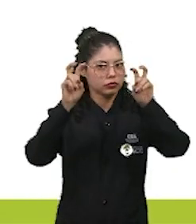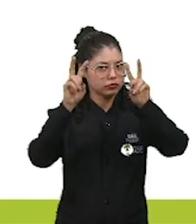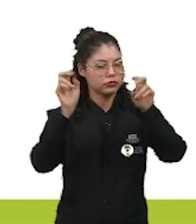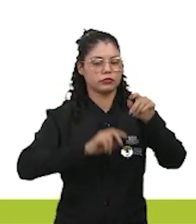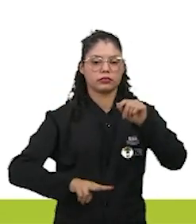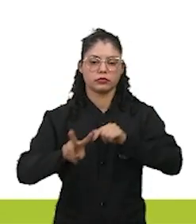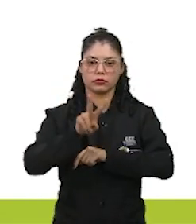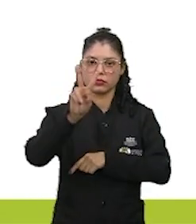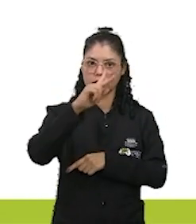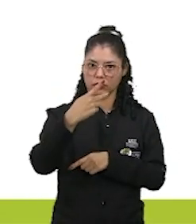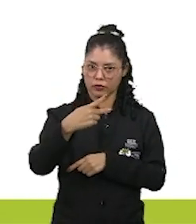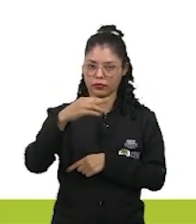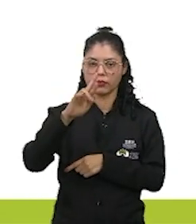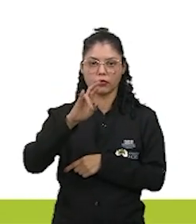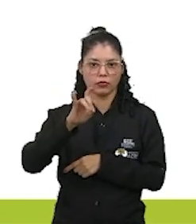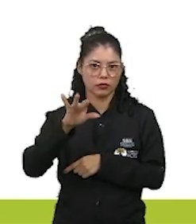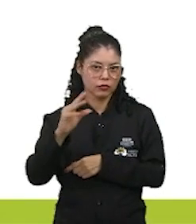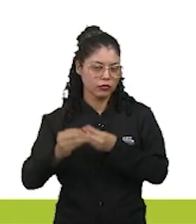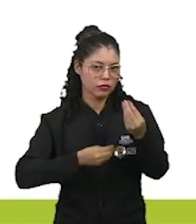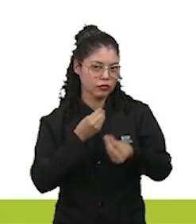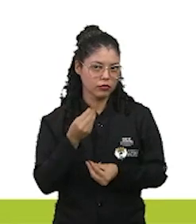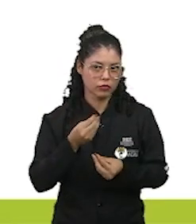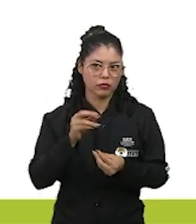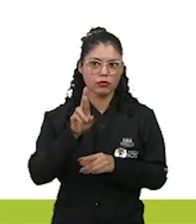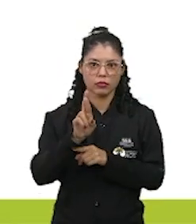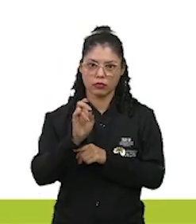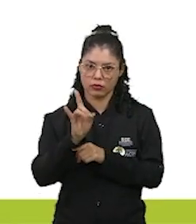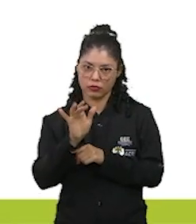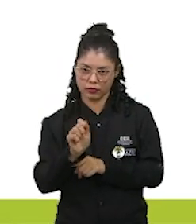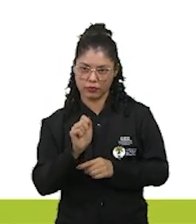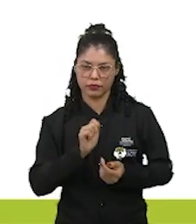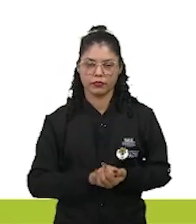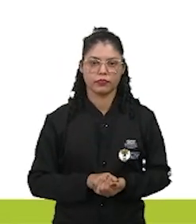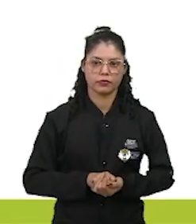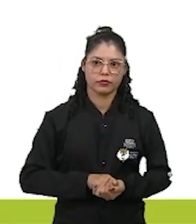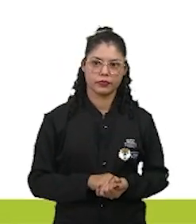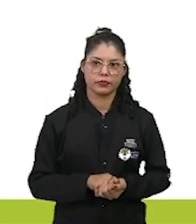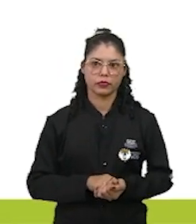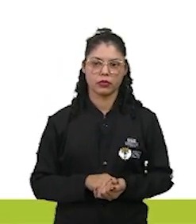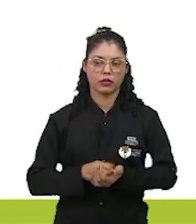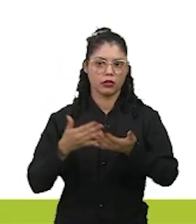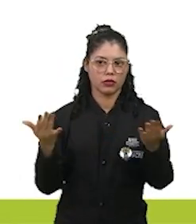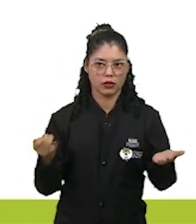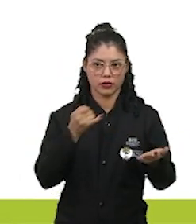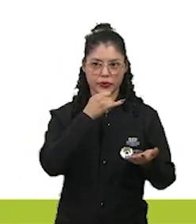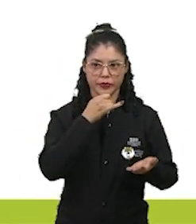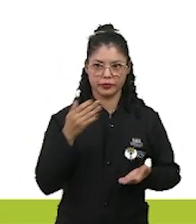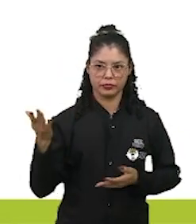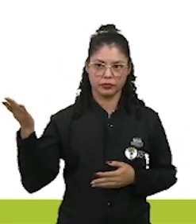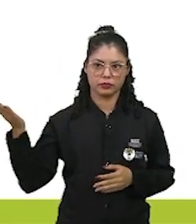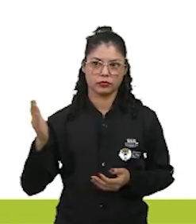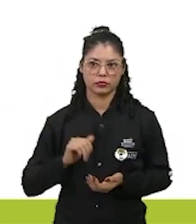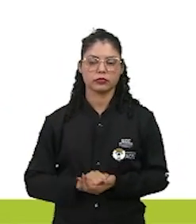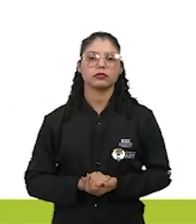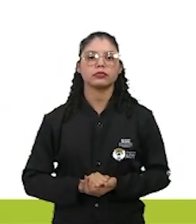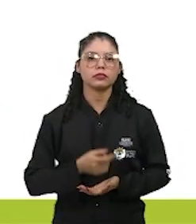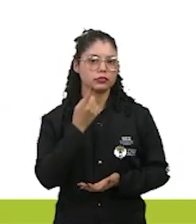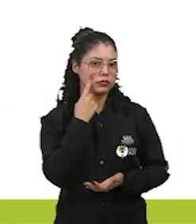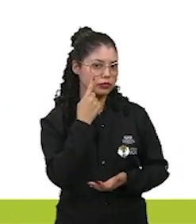o valor da potência aqui, ele vai como radical, tá bom? Ele aparece como radical no problema. Vamos a um exemplo de distância? Olha